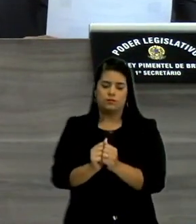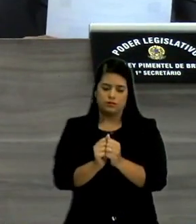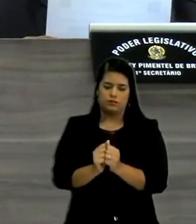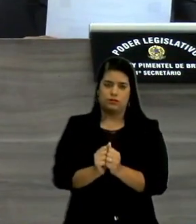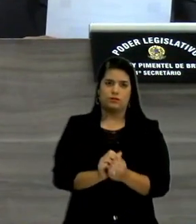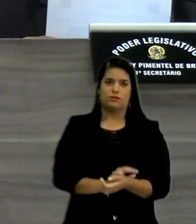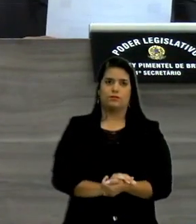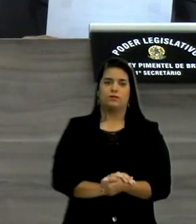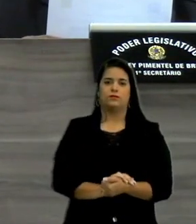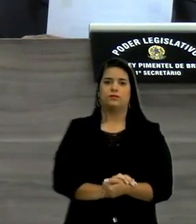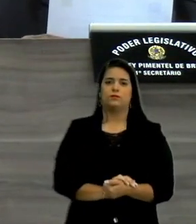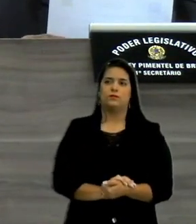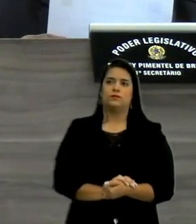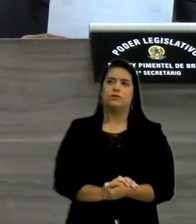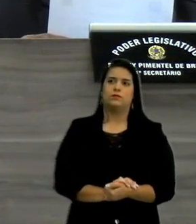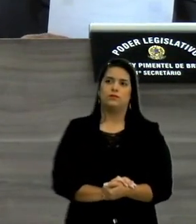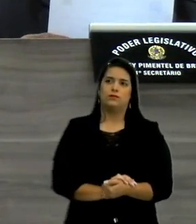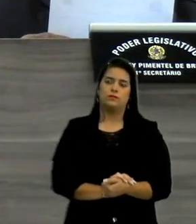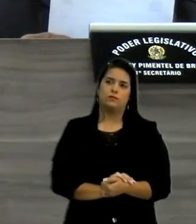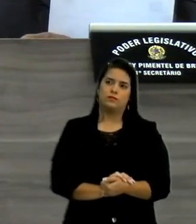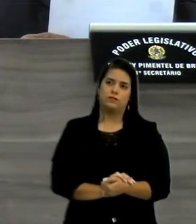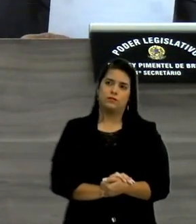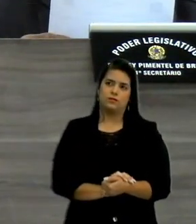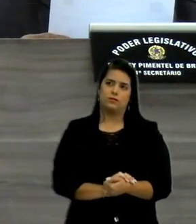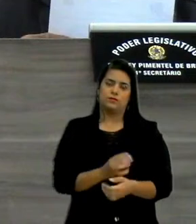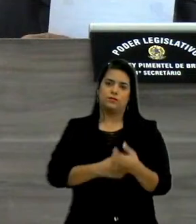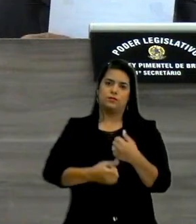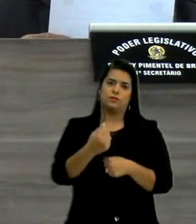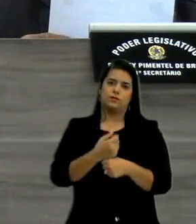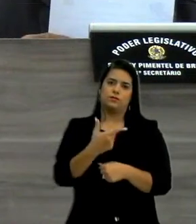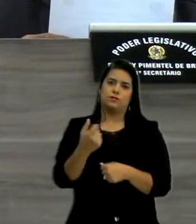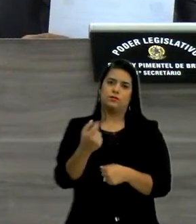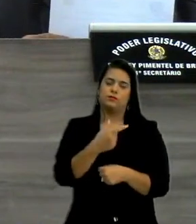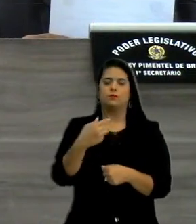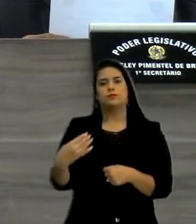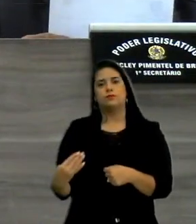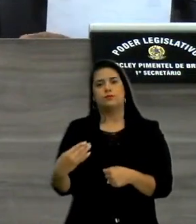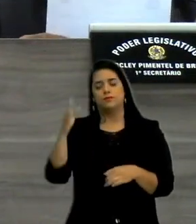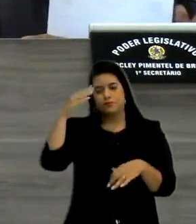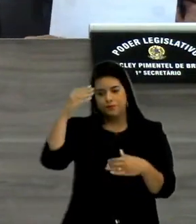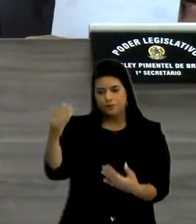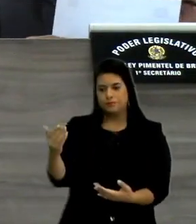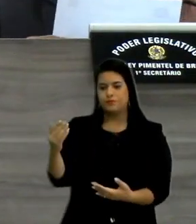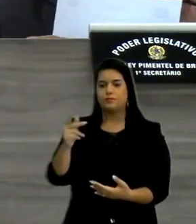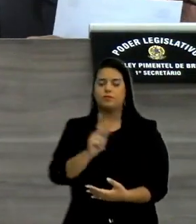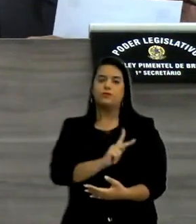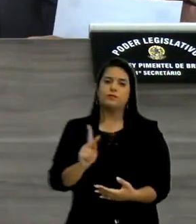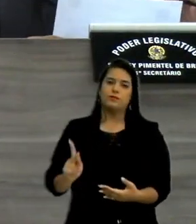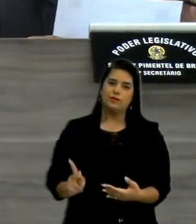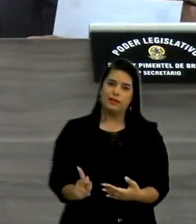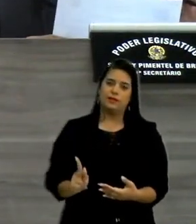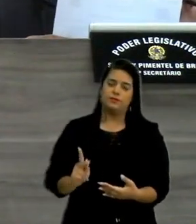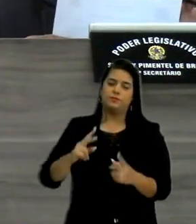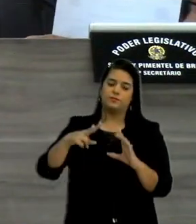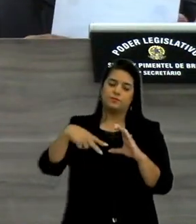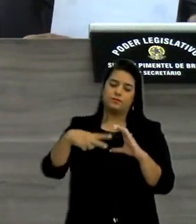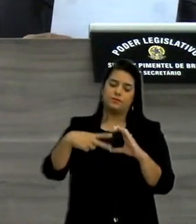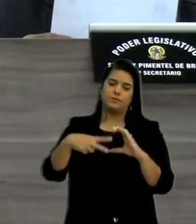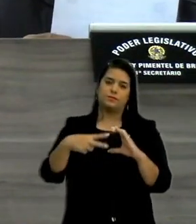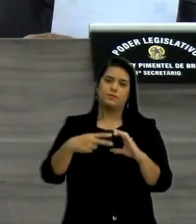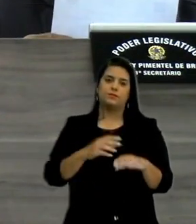do Prevuna, prestação de contas 2024. Excelentíssimo presidente da Câmara dos Vereadores, da